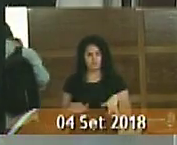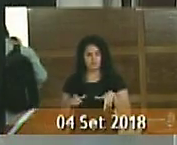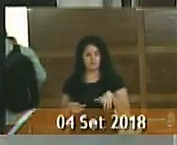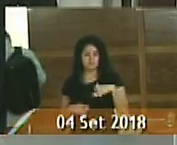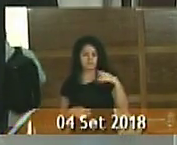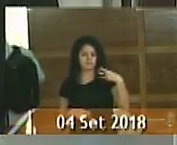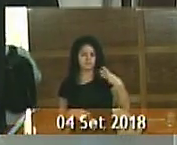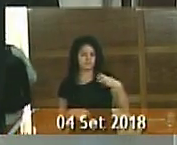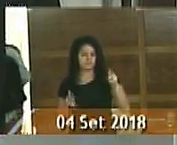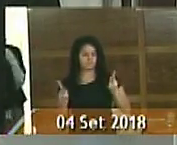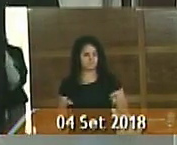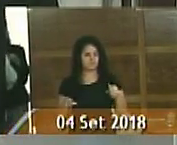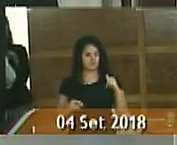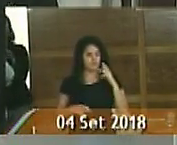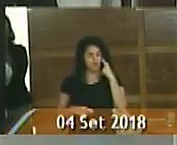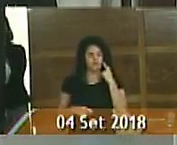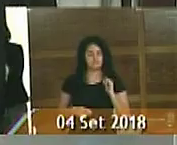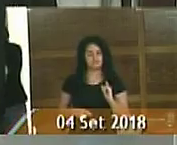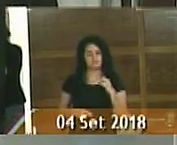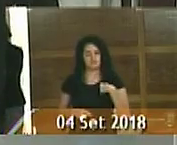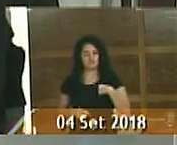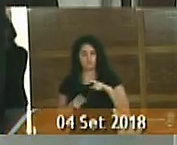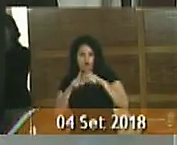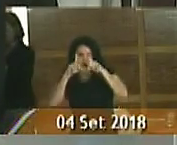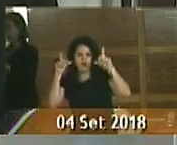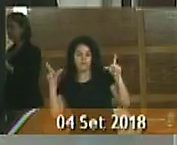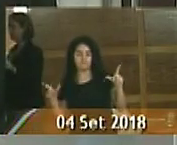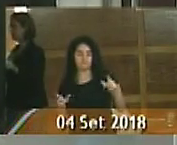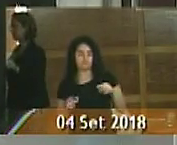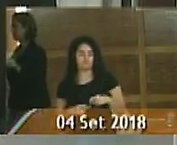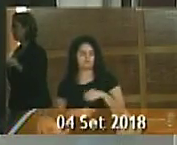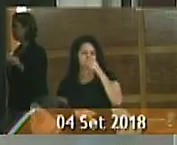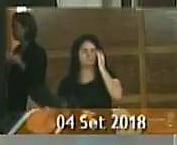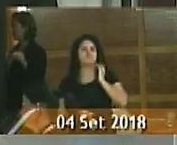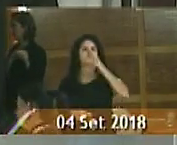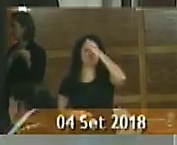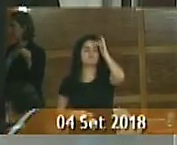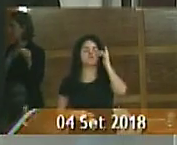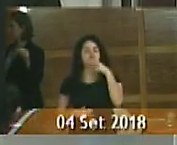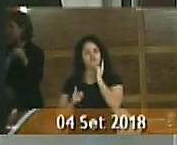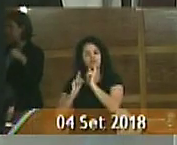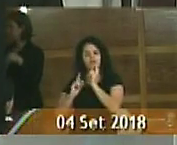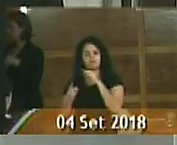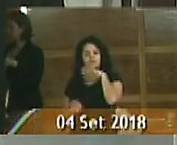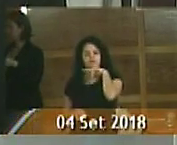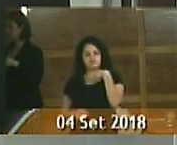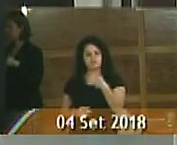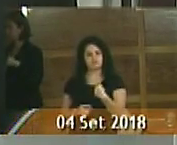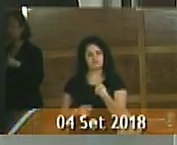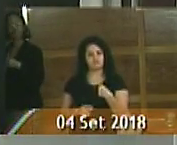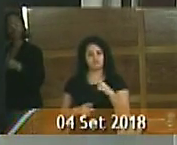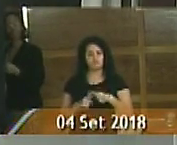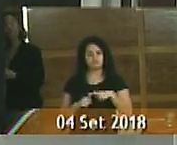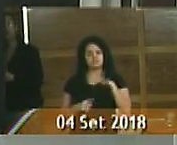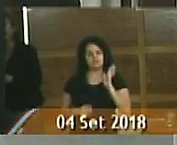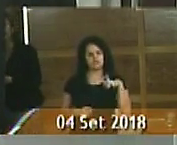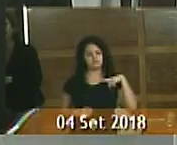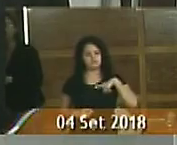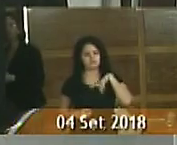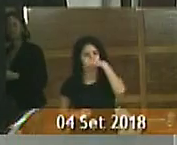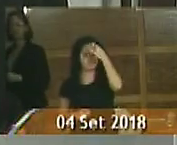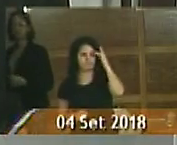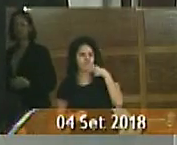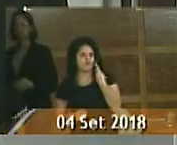Mambucaba. Olha, se eu for abrir a boca aqui, nego vai ficar azedo comigo. Já tem gente no governo azedo comigo e